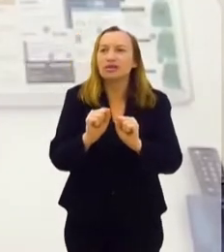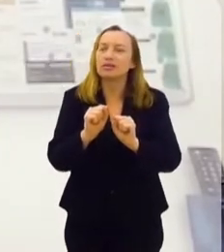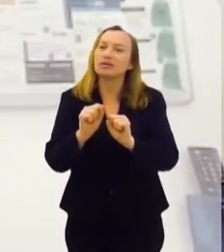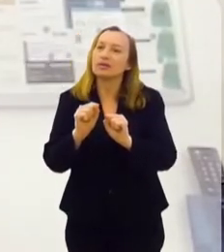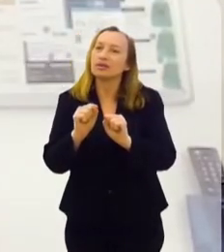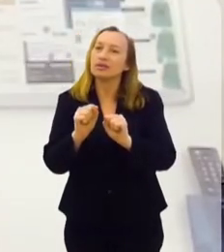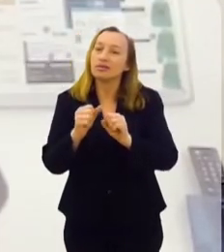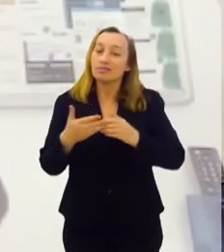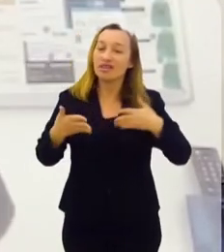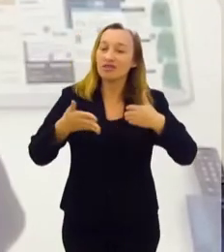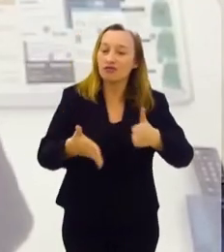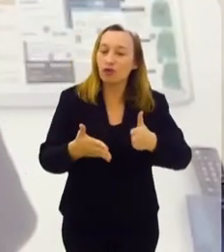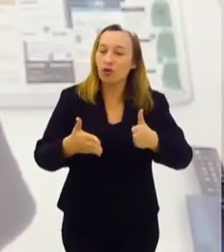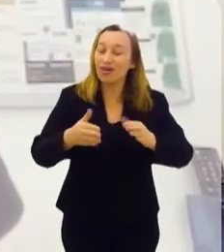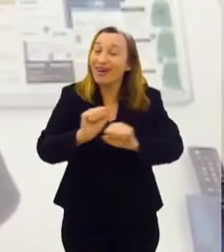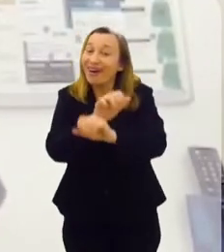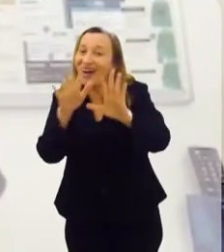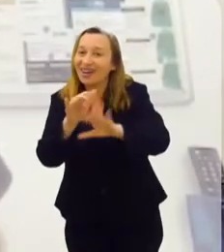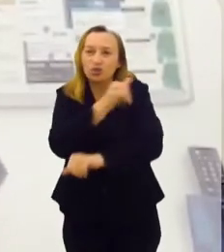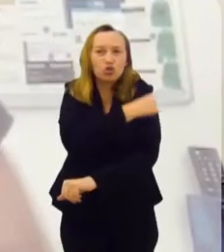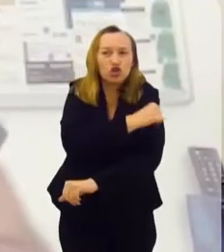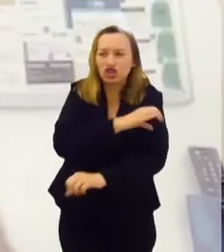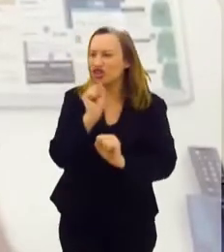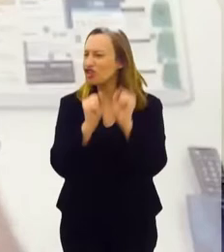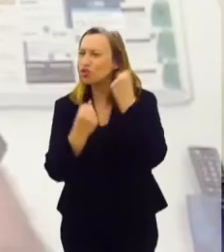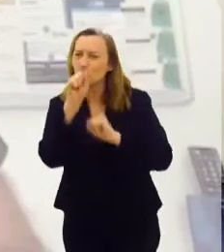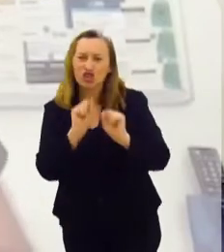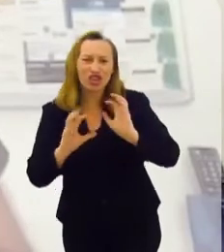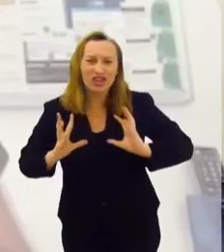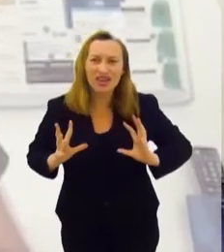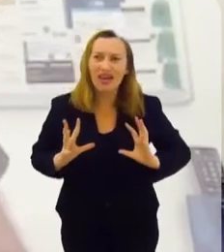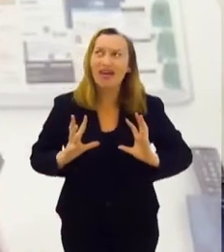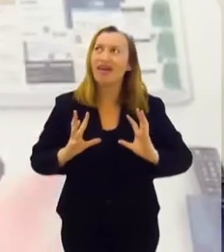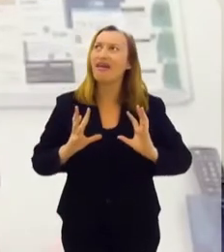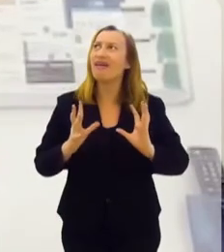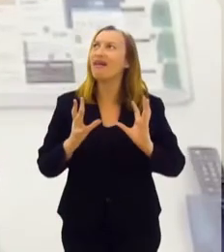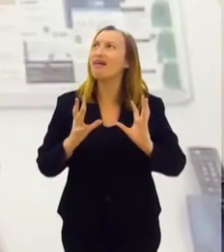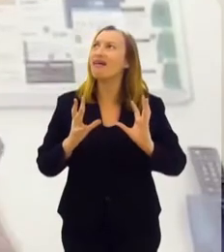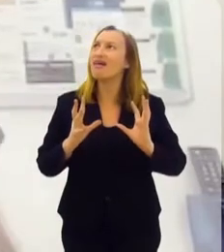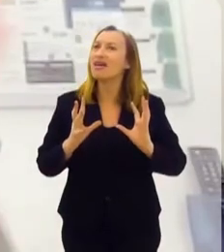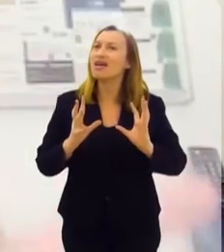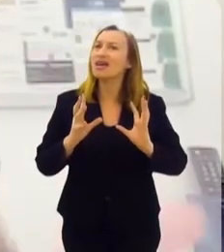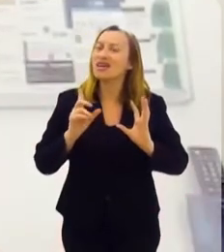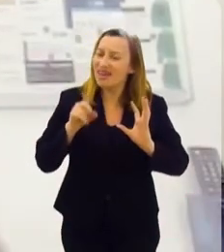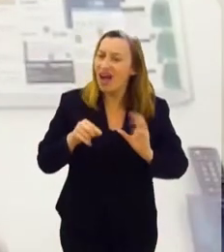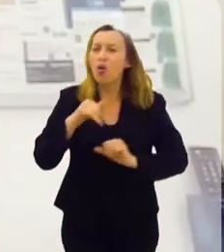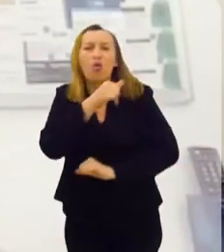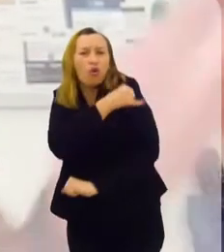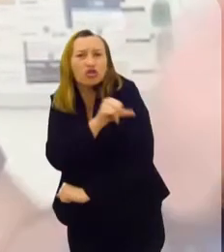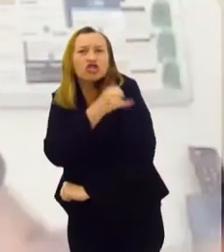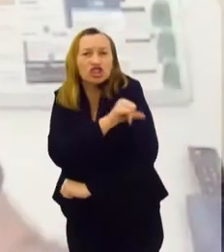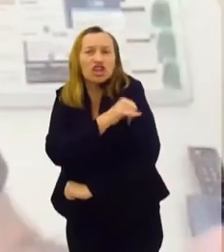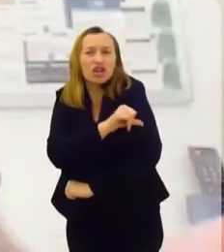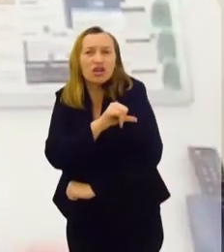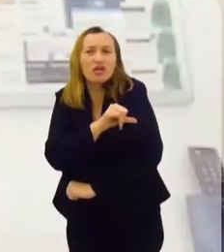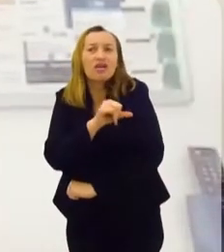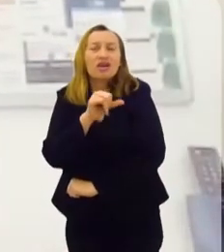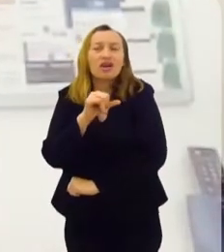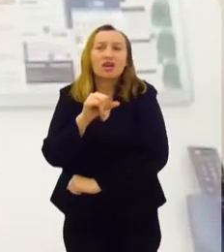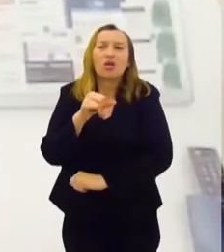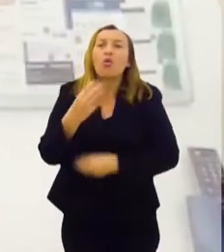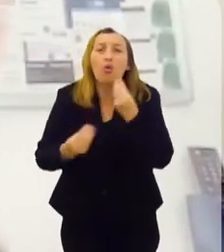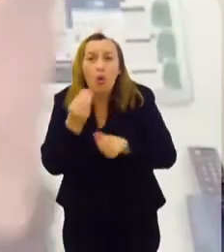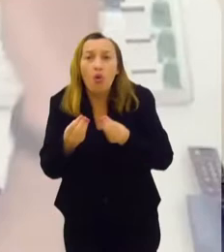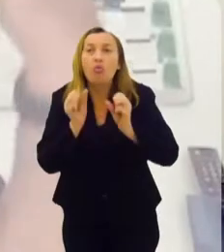pegar essa vocação que é tão clara do Rio de Janeiro, essa indústria que é. Enfim, que é o Rio de Janeiro e o Rio de Janeiro é